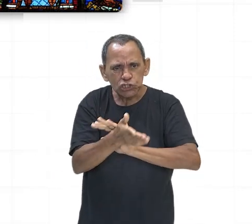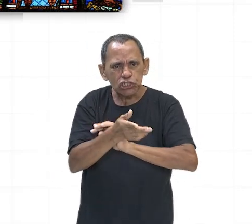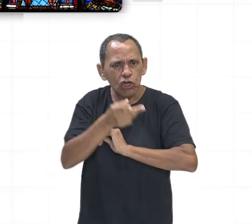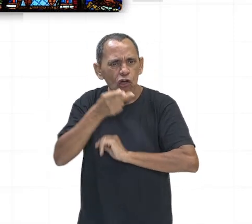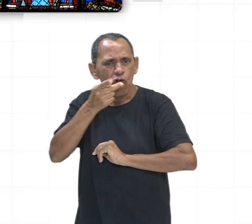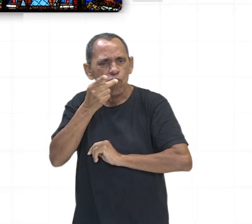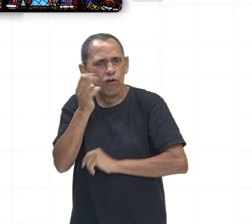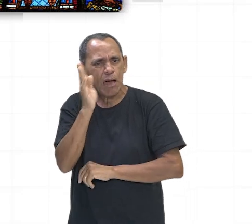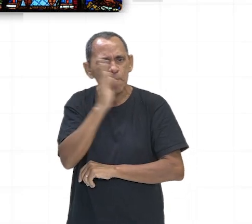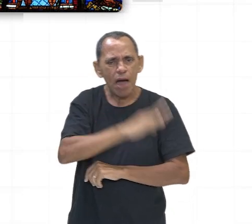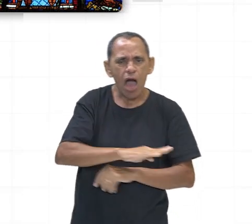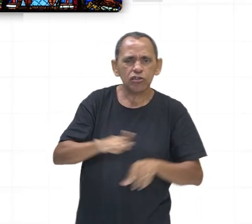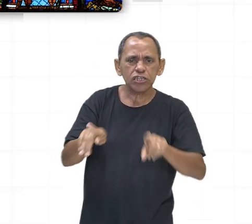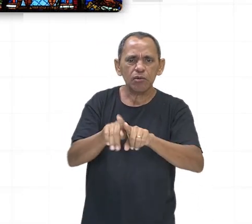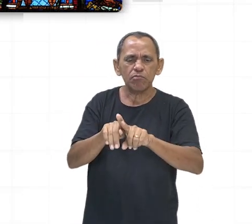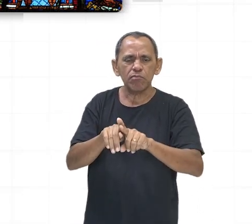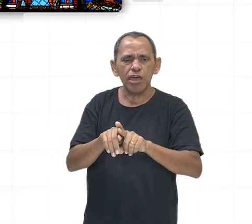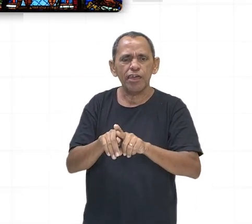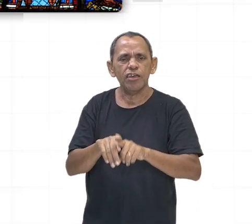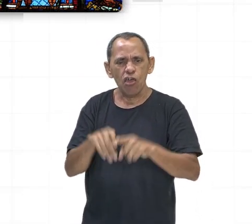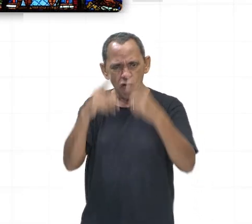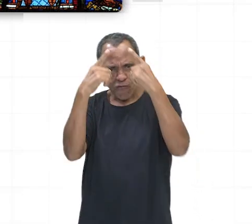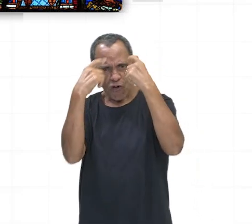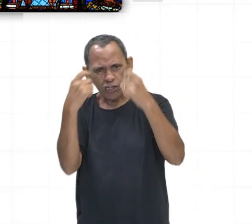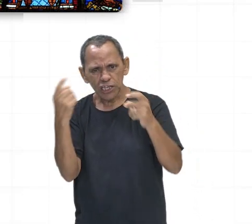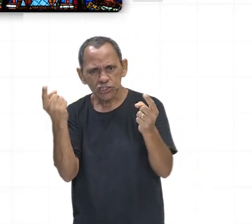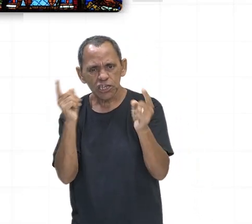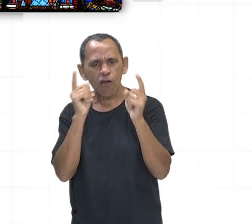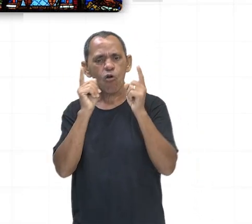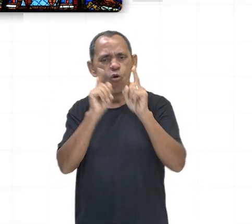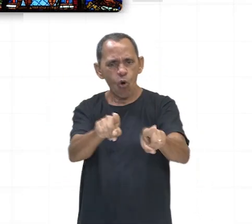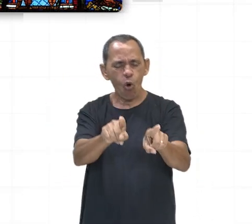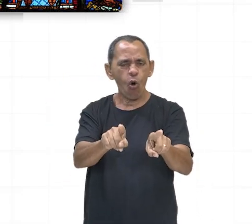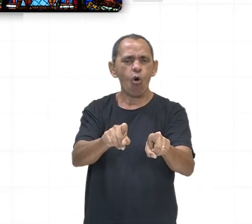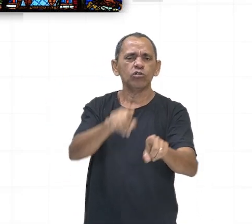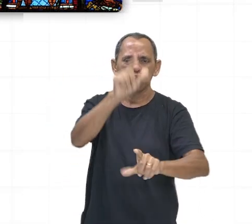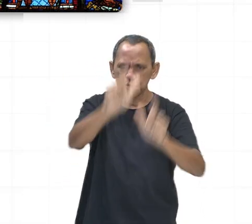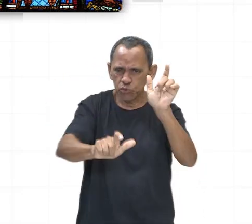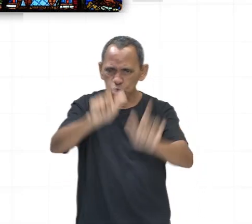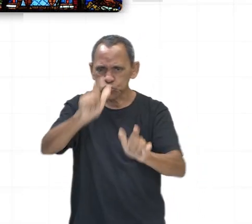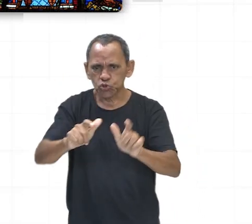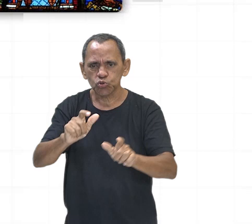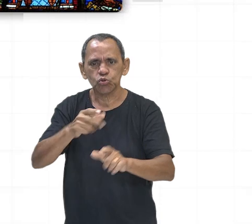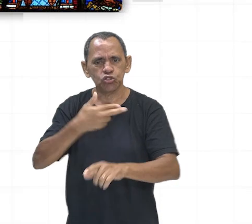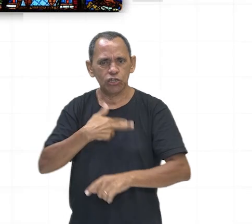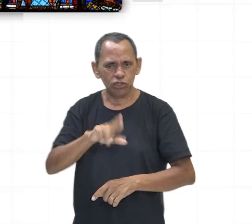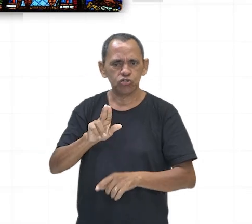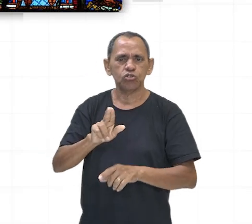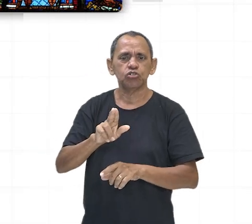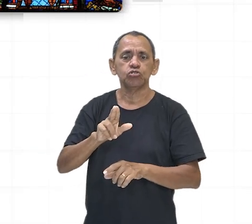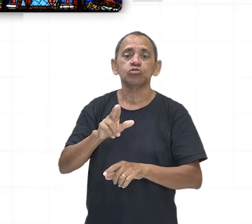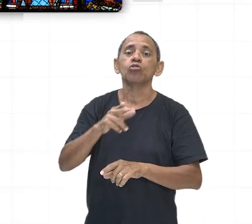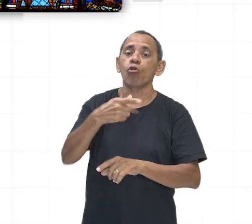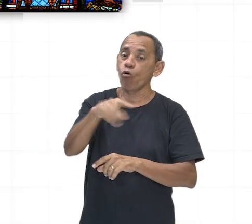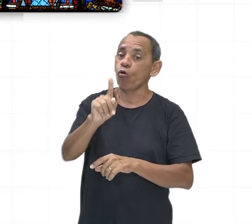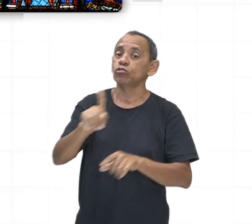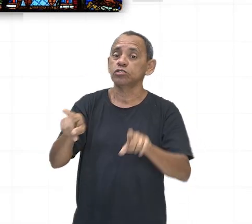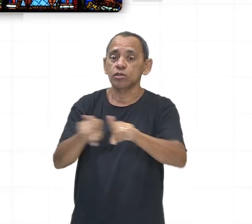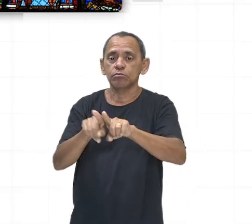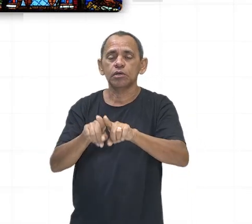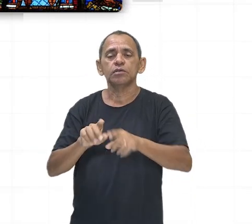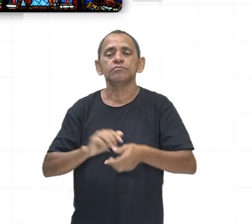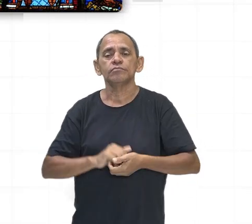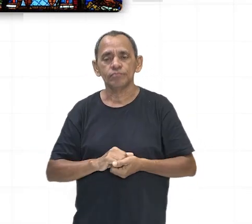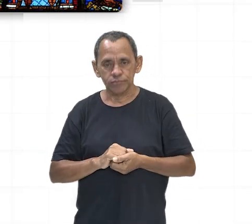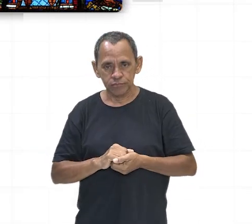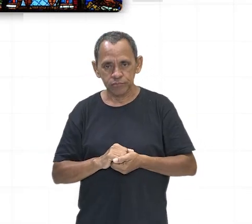posso agredir pessoas de outra religião, porque só a minha religião quer dizer. Isso é um contravalor. Isso leva ao fundamentalismo